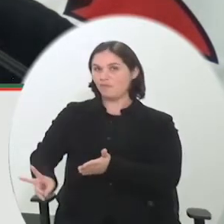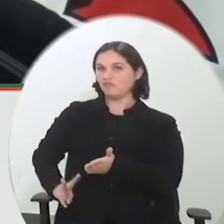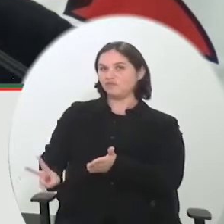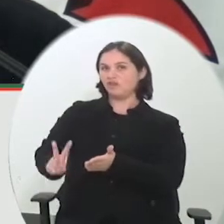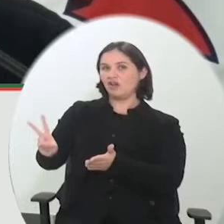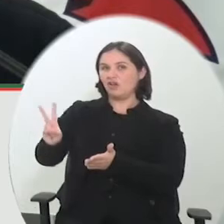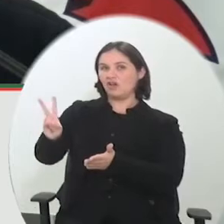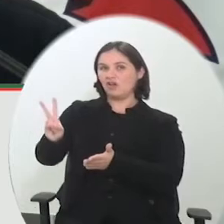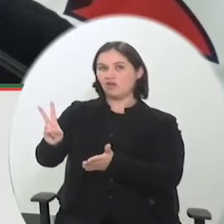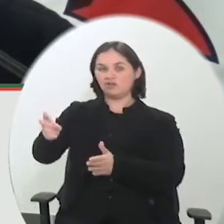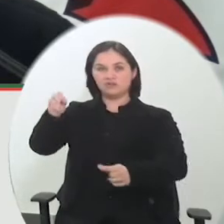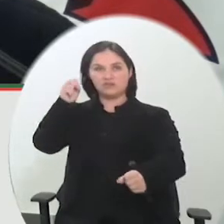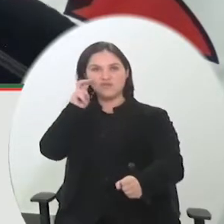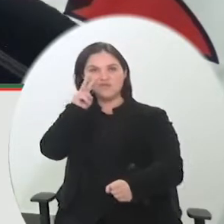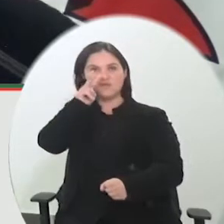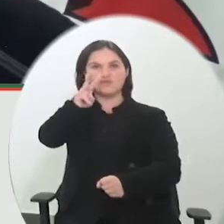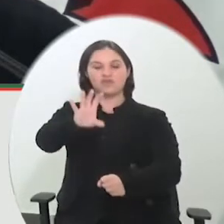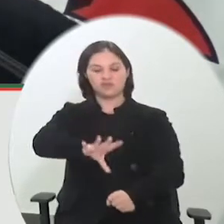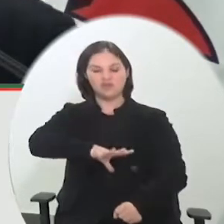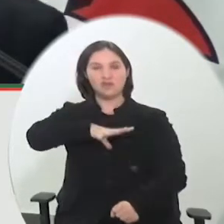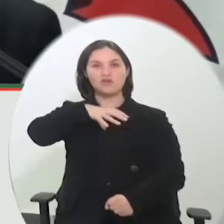que com sabedoria e humildade